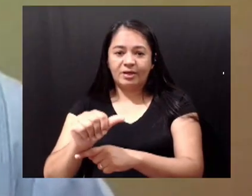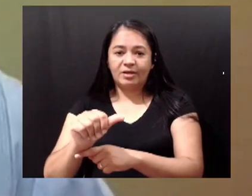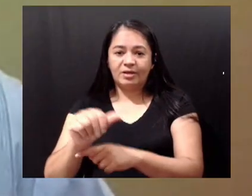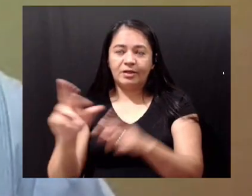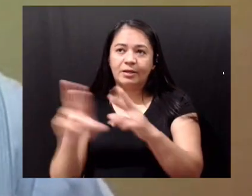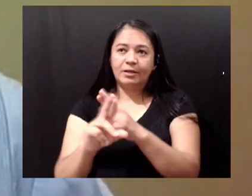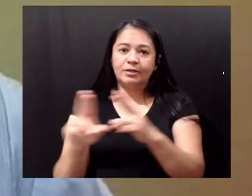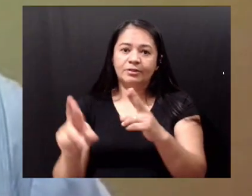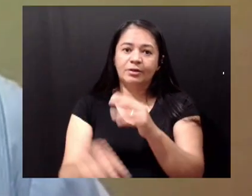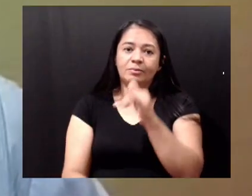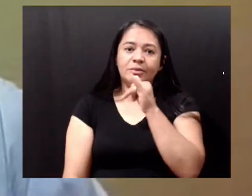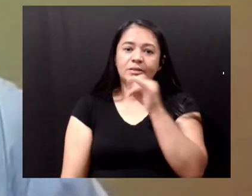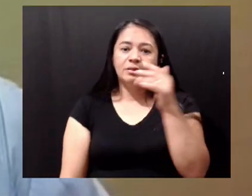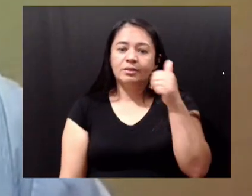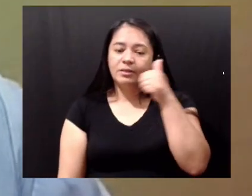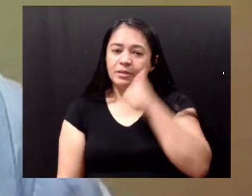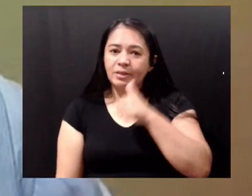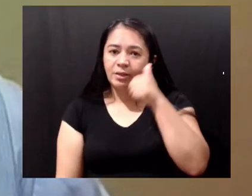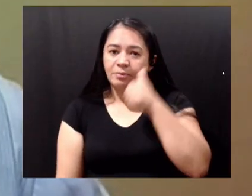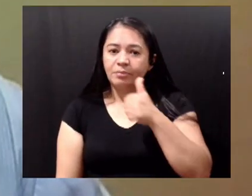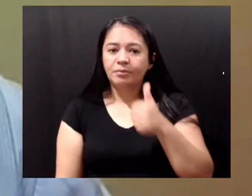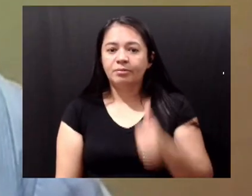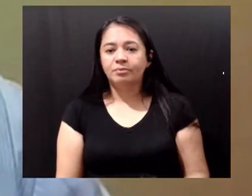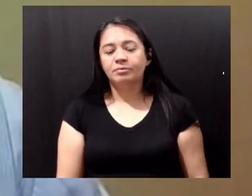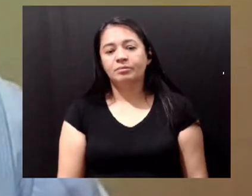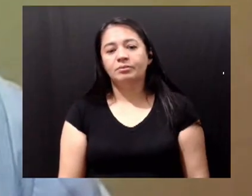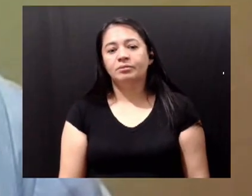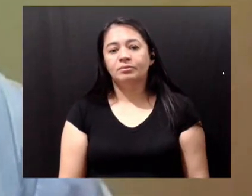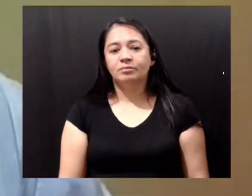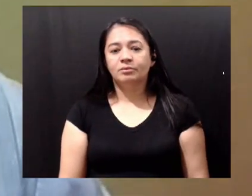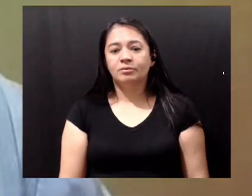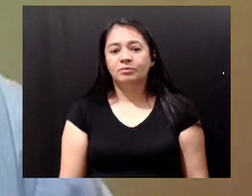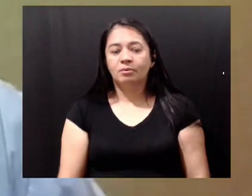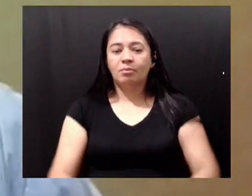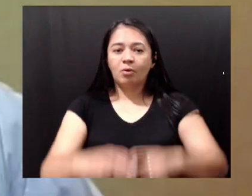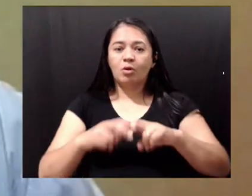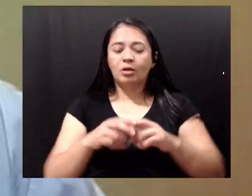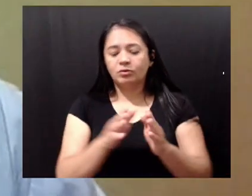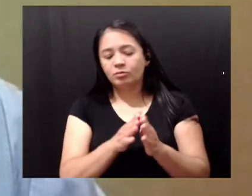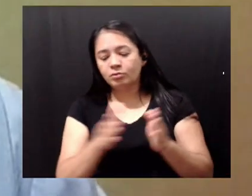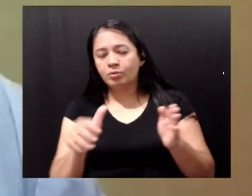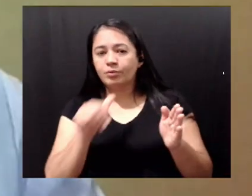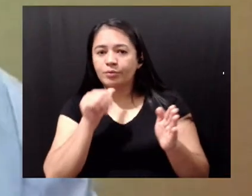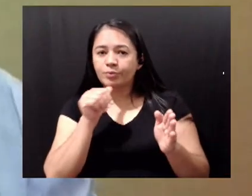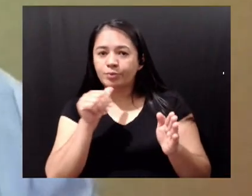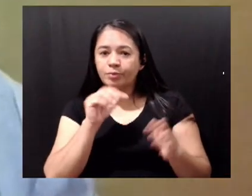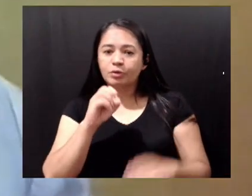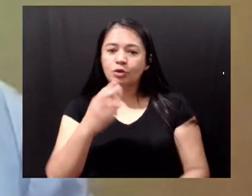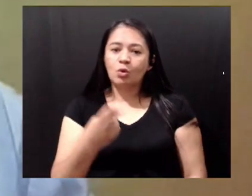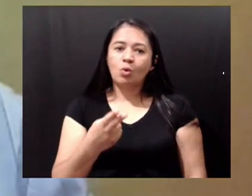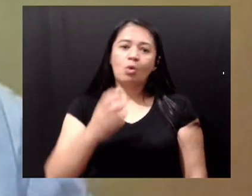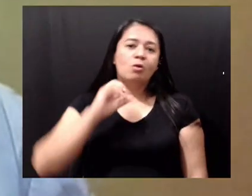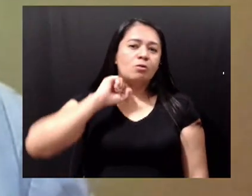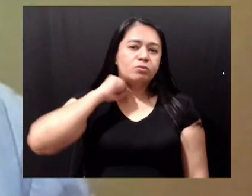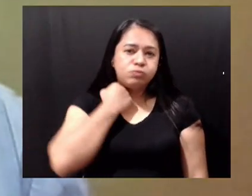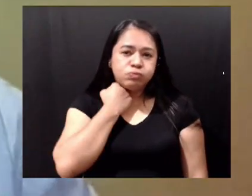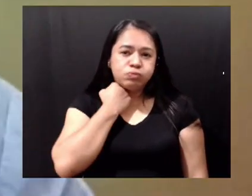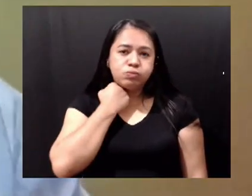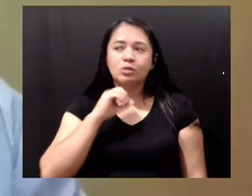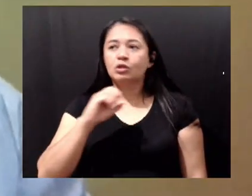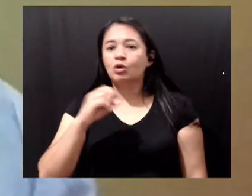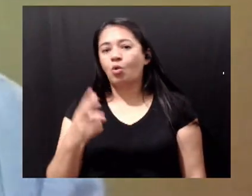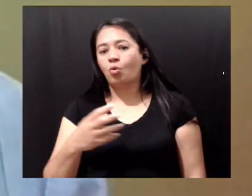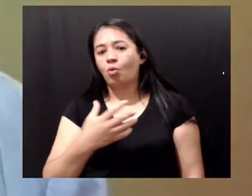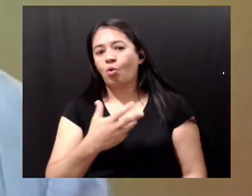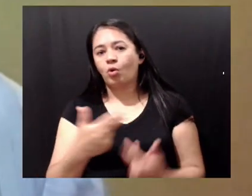mulher, eventualmente associado ao ciclo menstrual, ou algum estresse, ou algo diferente que ela comeu e